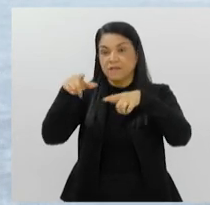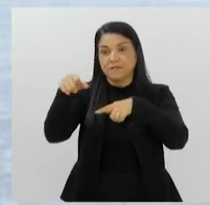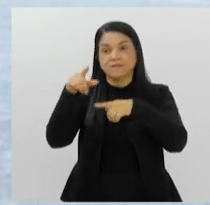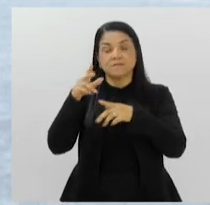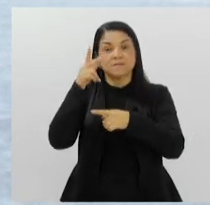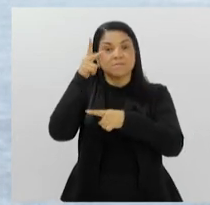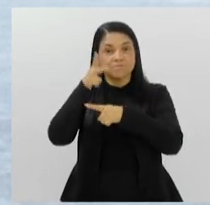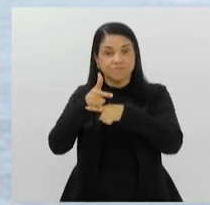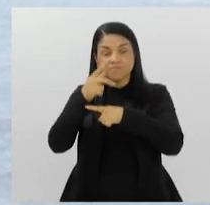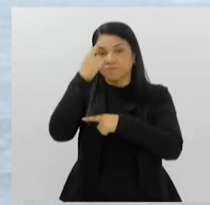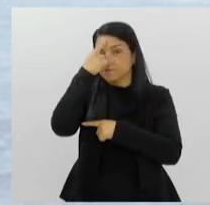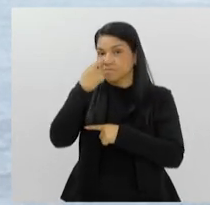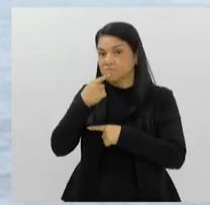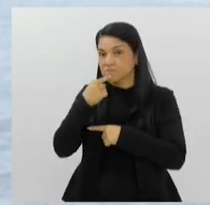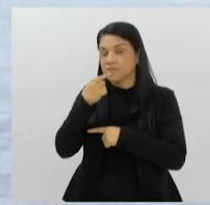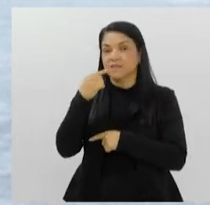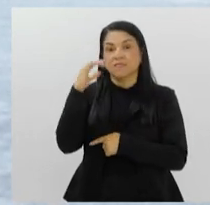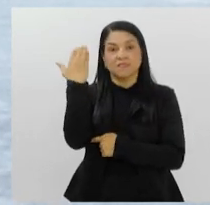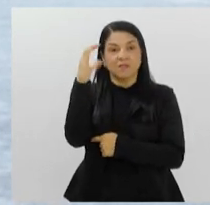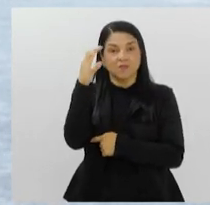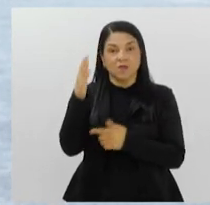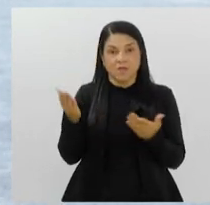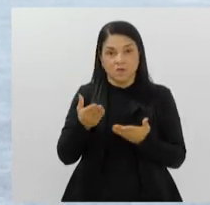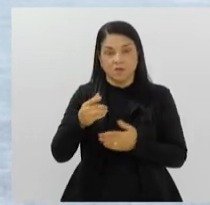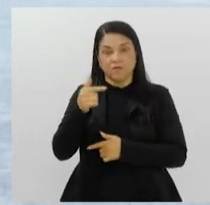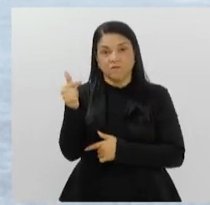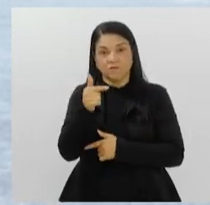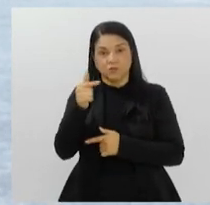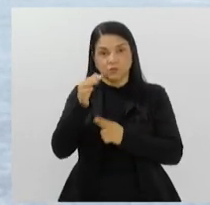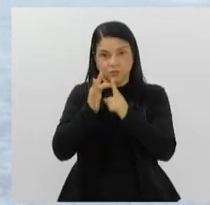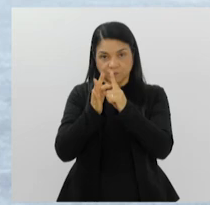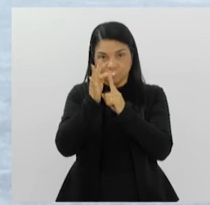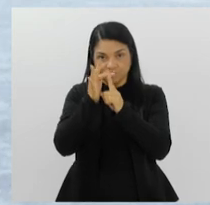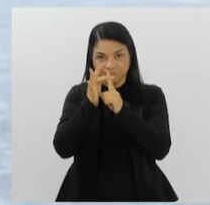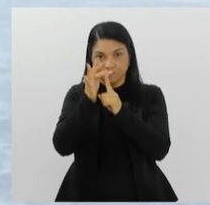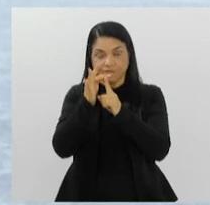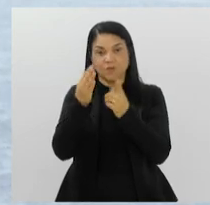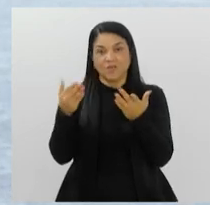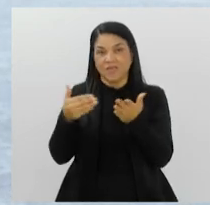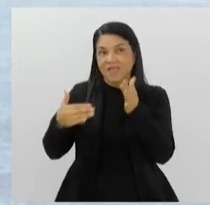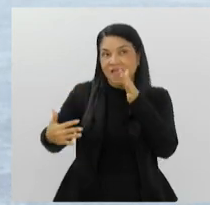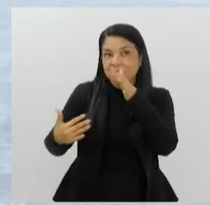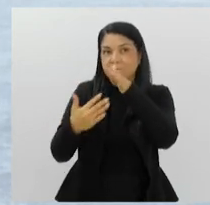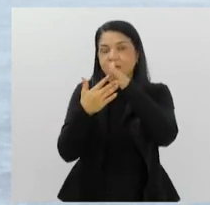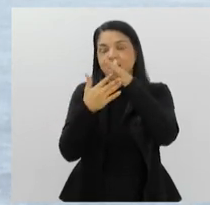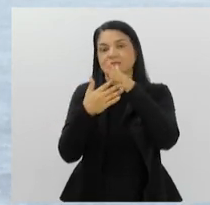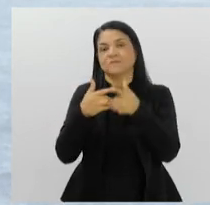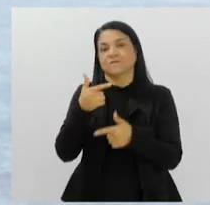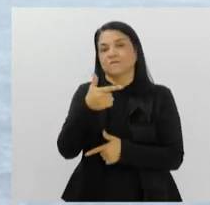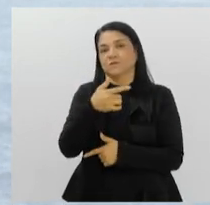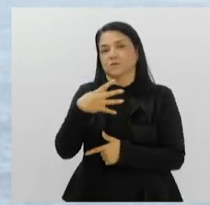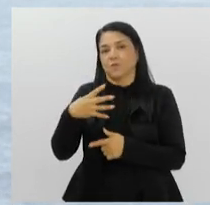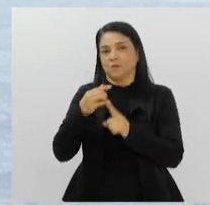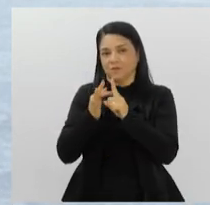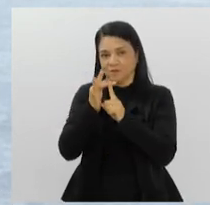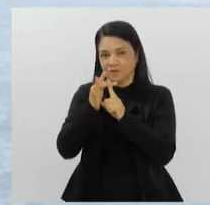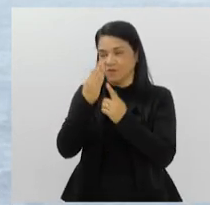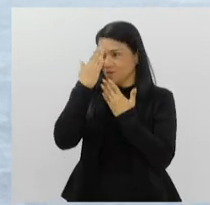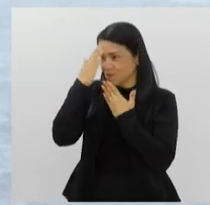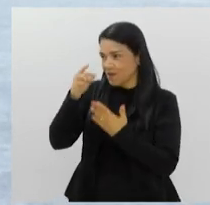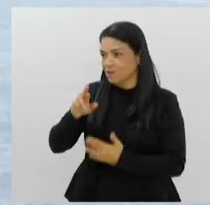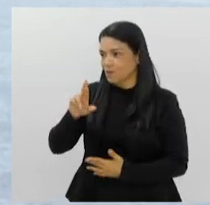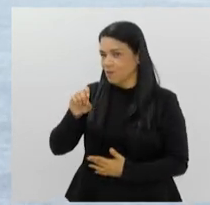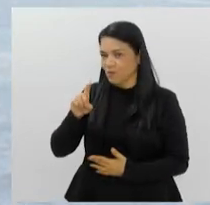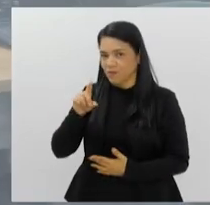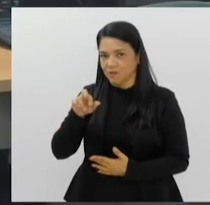Niterói. Nesse momento faz 22 graus, a máxima prevista para hoje é de 24 graus. Obrigado, Rodrigo Melo, pelas